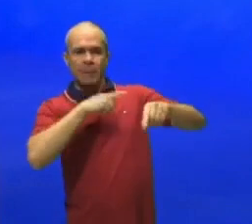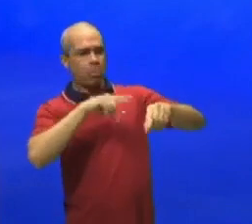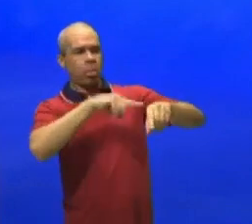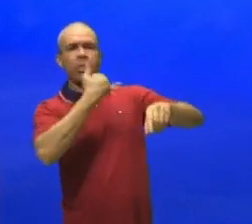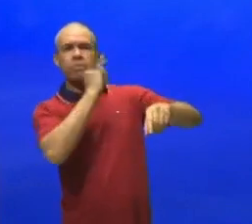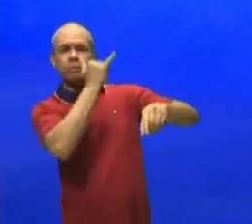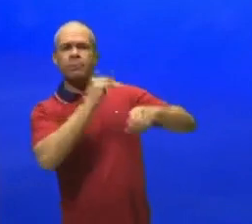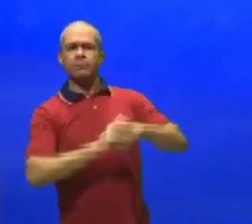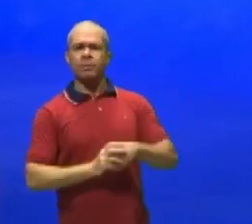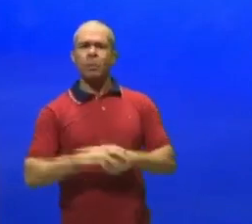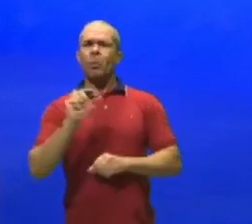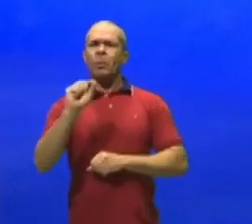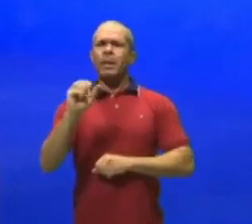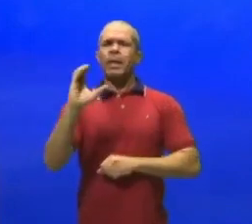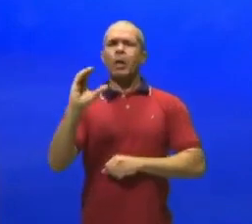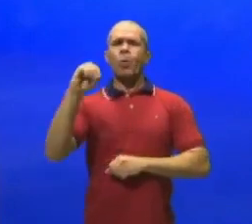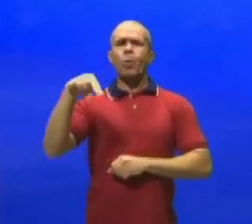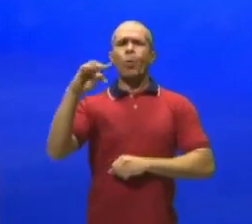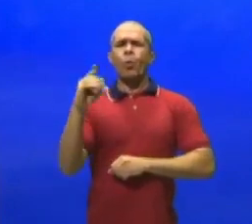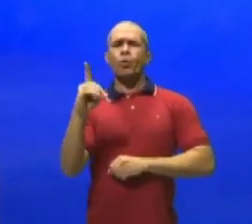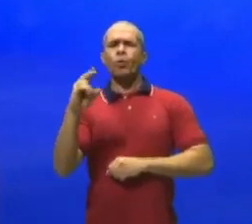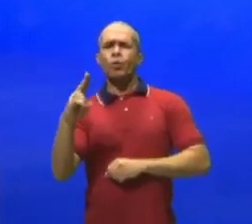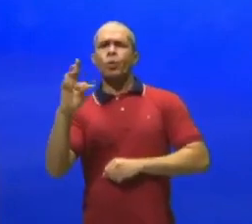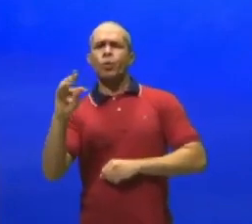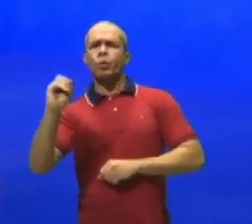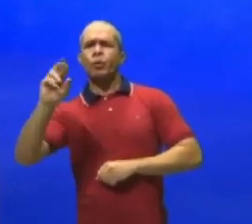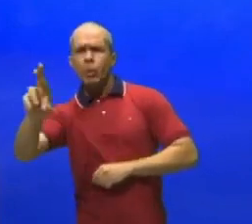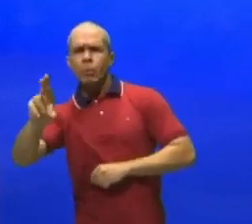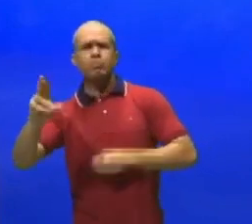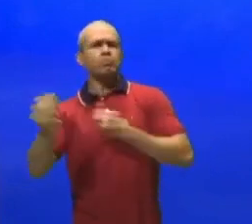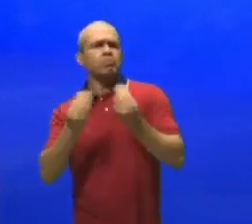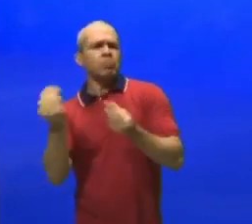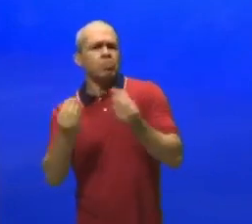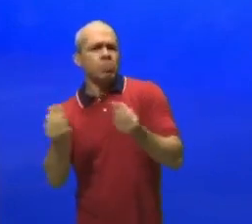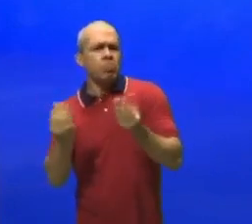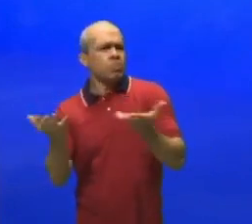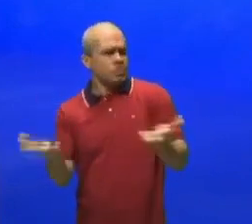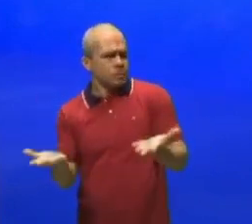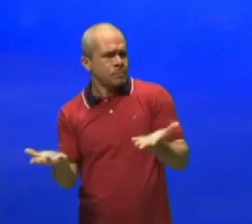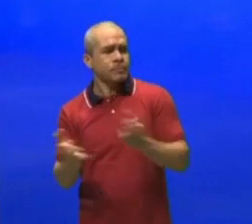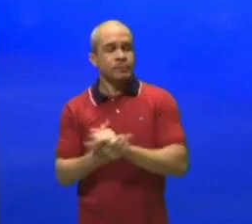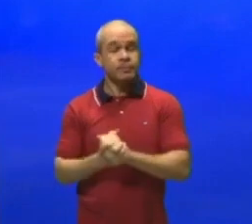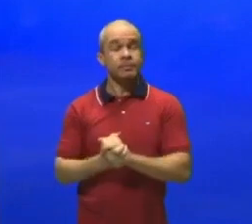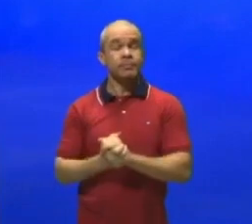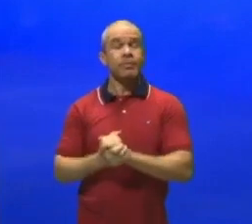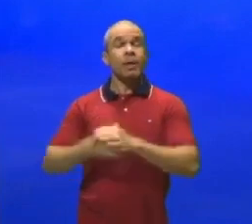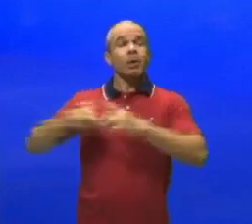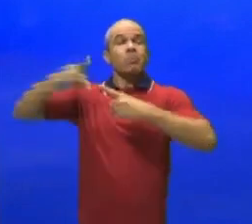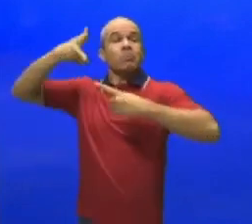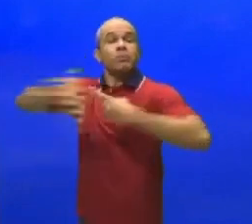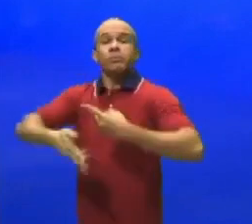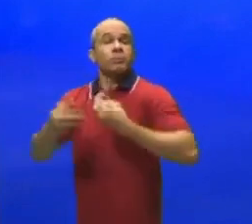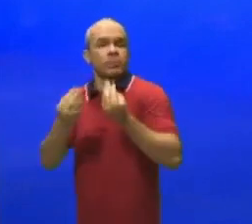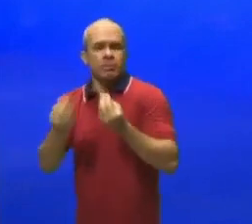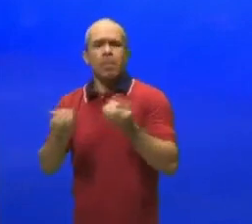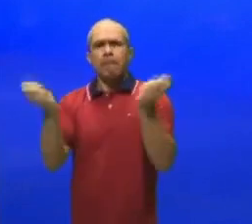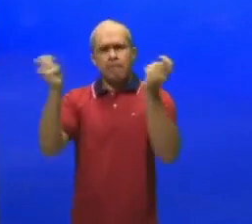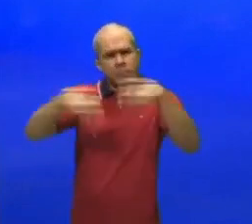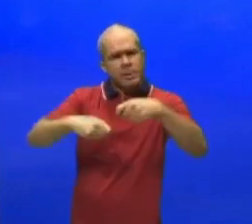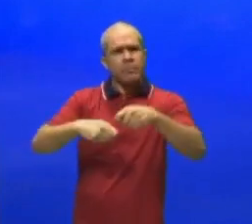o que é um condutor elétrico, o que é um isolante elétrico? O que eu posso utilizar para isolar isso aí? Bem, para isolante você pode usar o